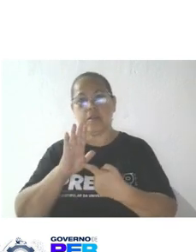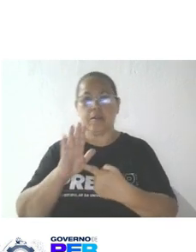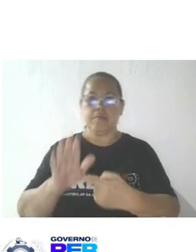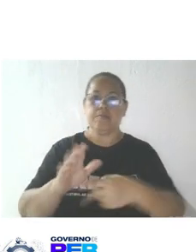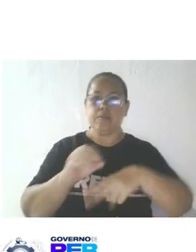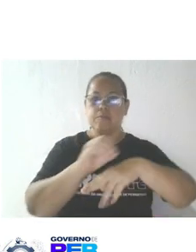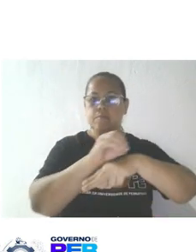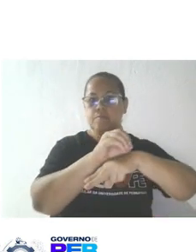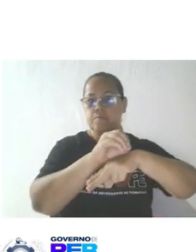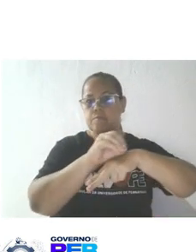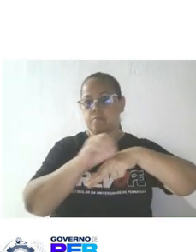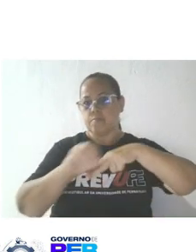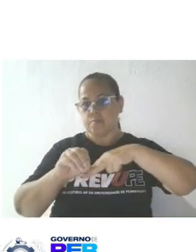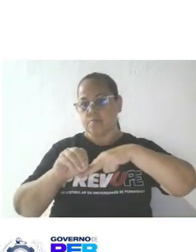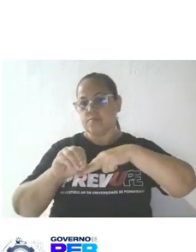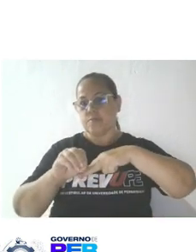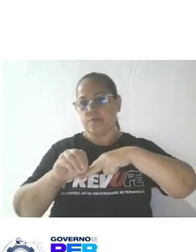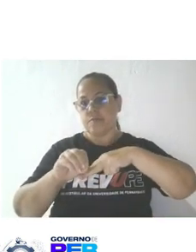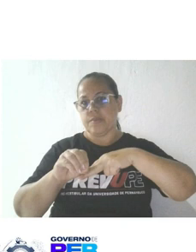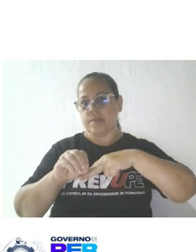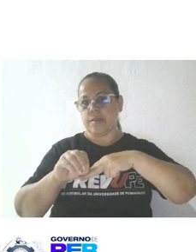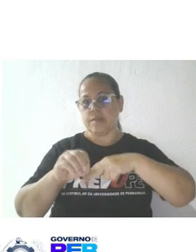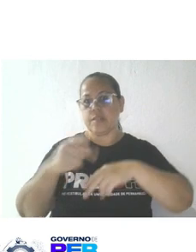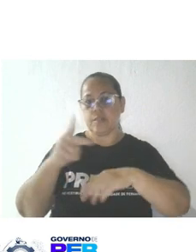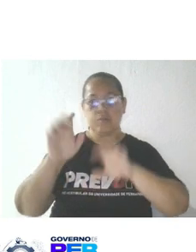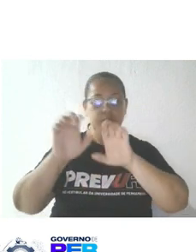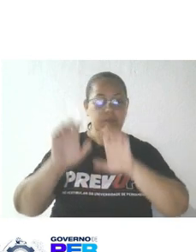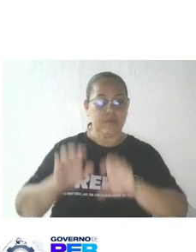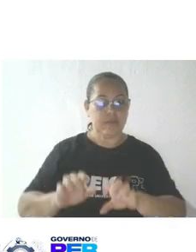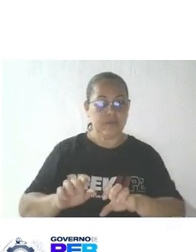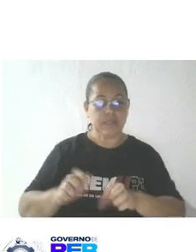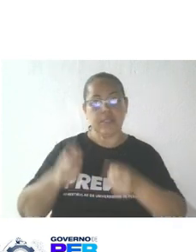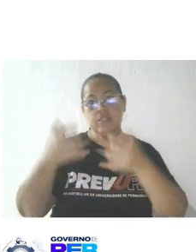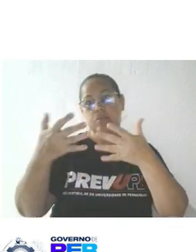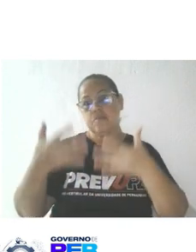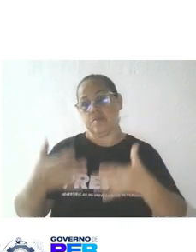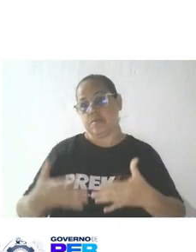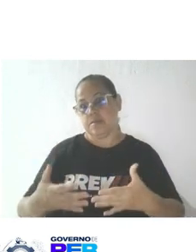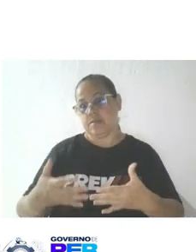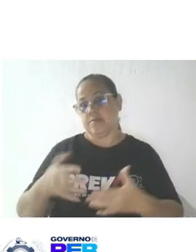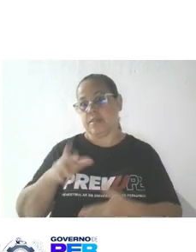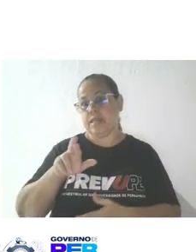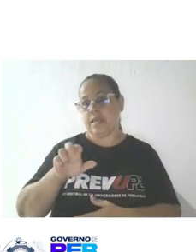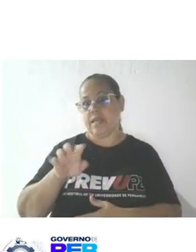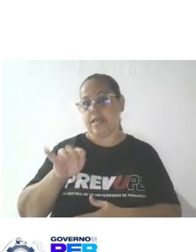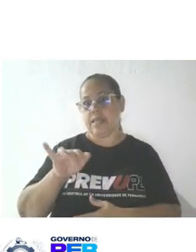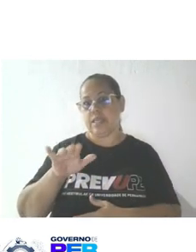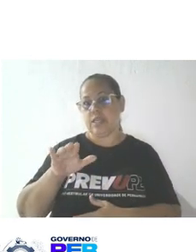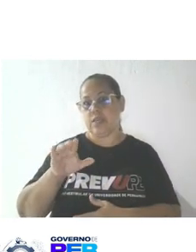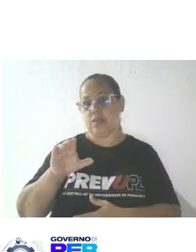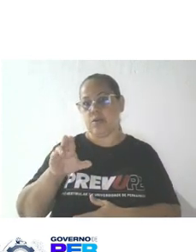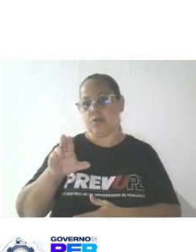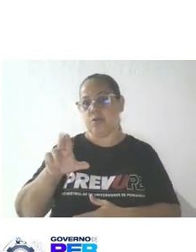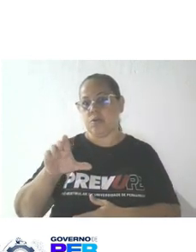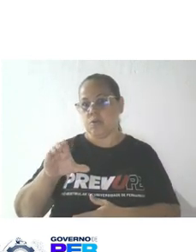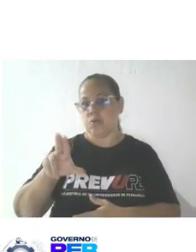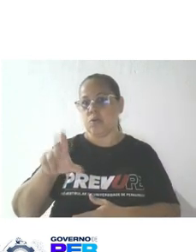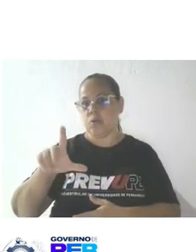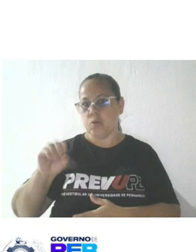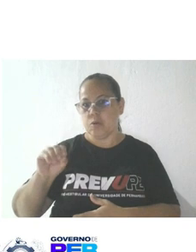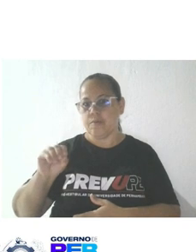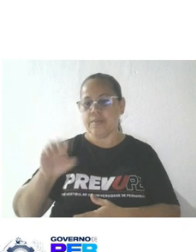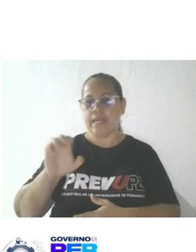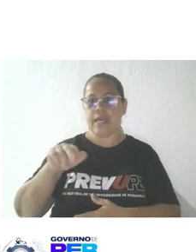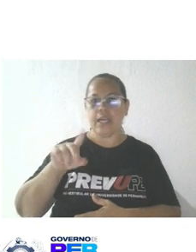aderidos em sua estrutura. Pessoal, nesse caso, ele está falando do retículo endoplasmático. Olha o nome da estrutura, pessoal. Reticulo